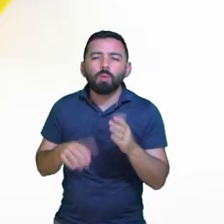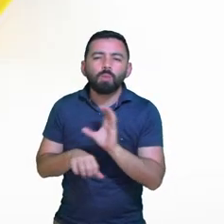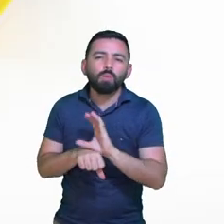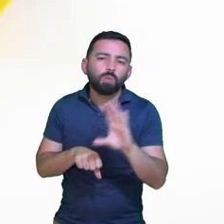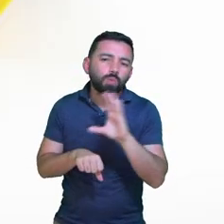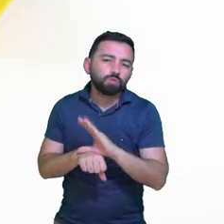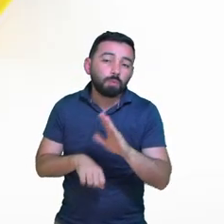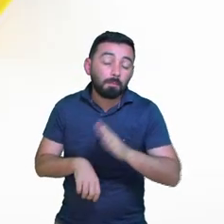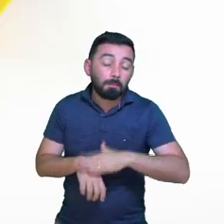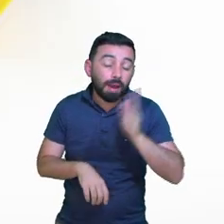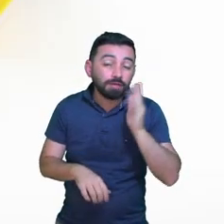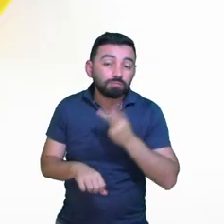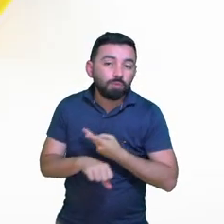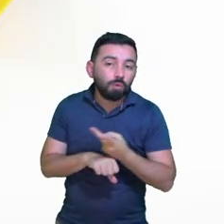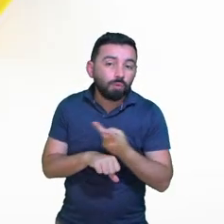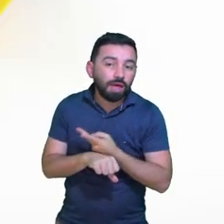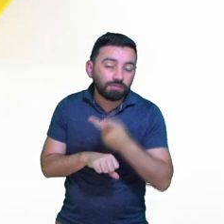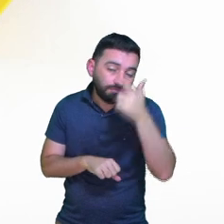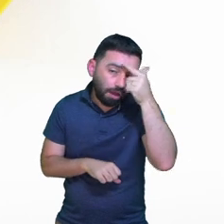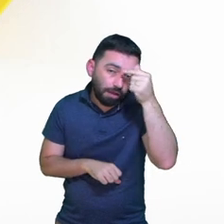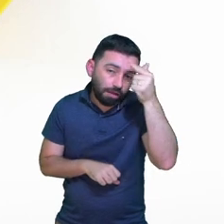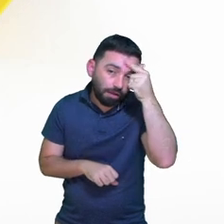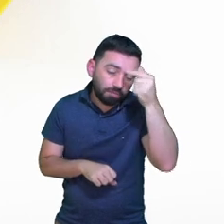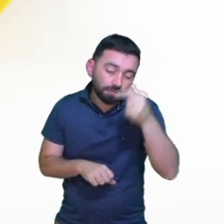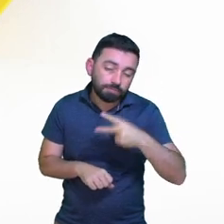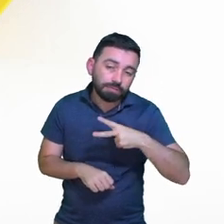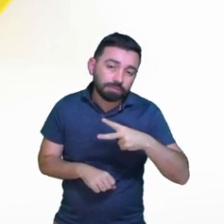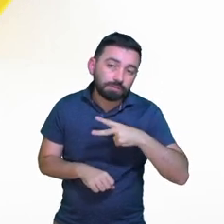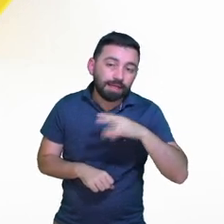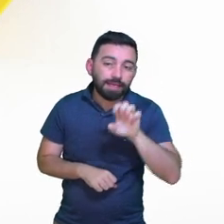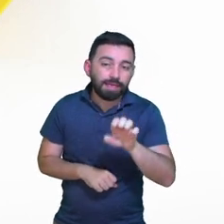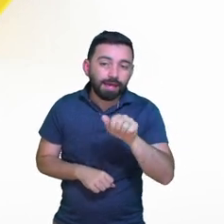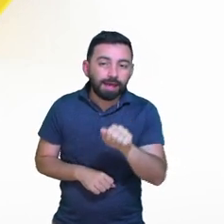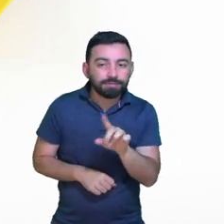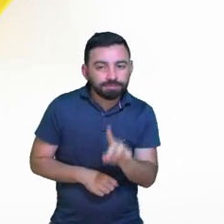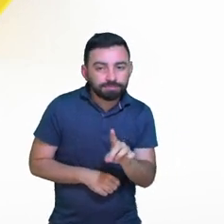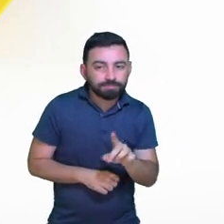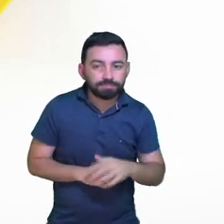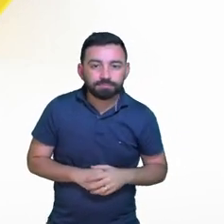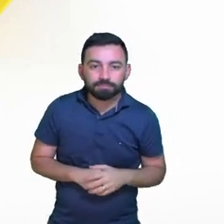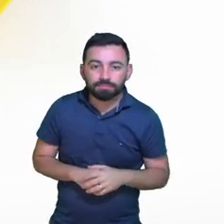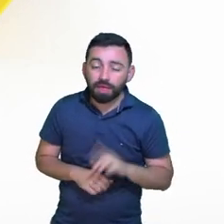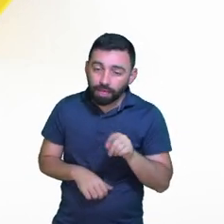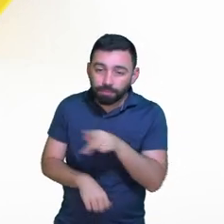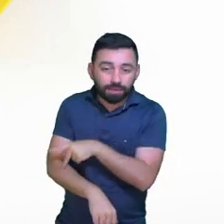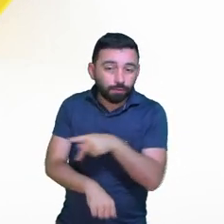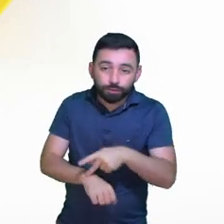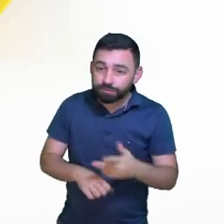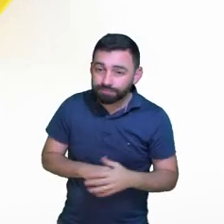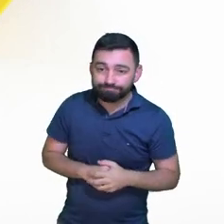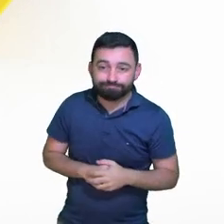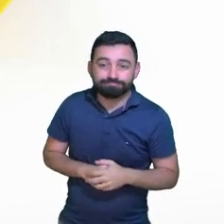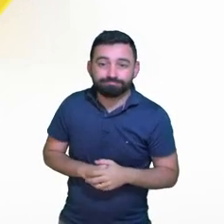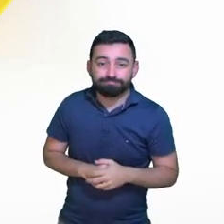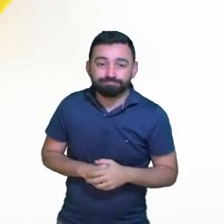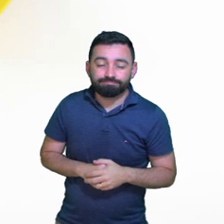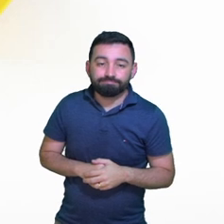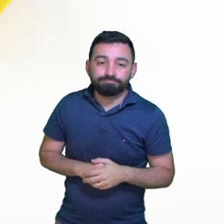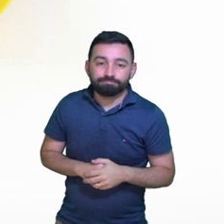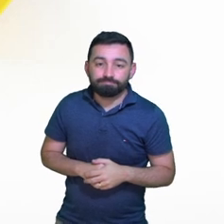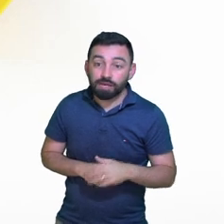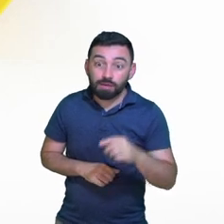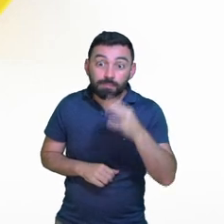faculdades particulares em EaD deputada de pedagogia enquanto no